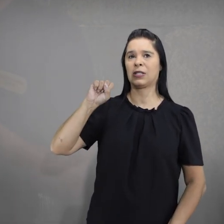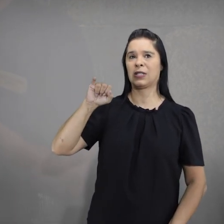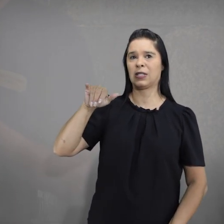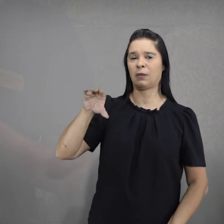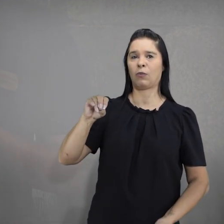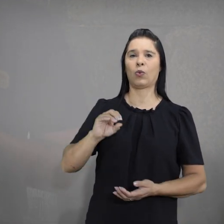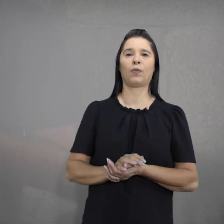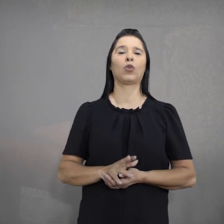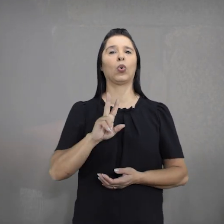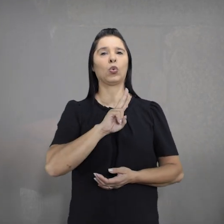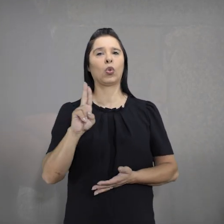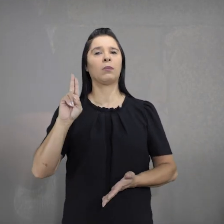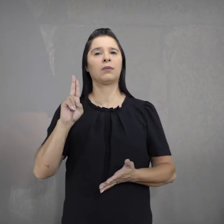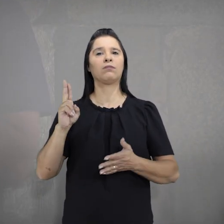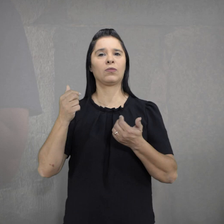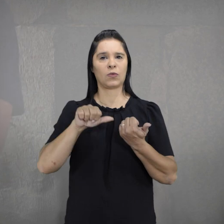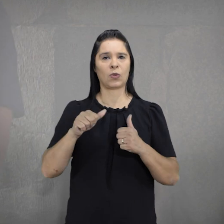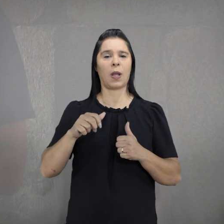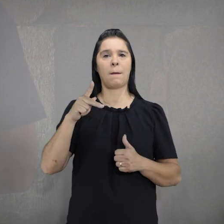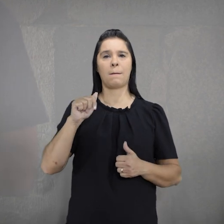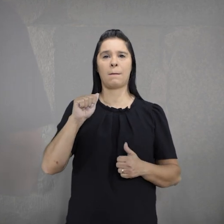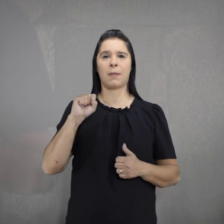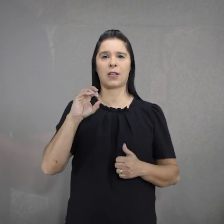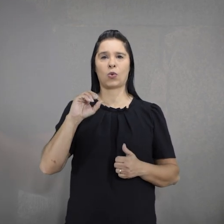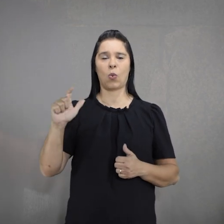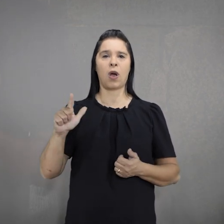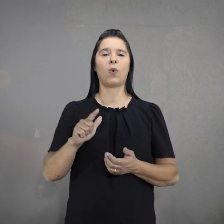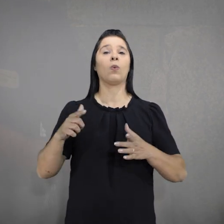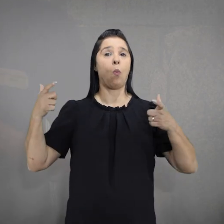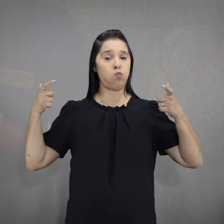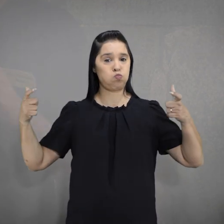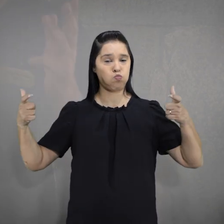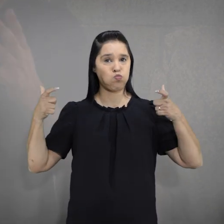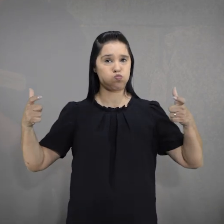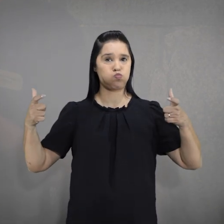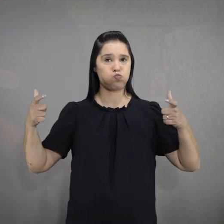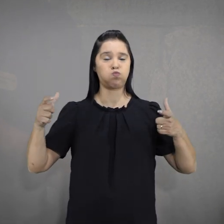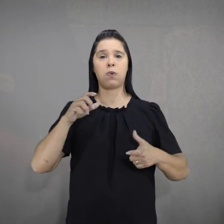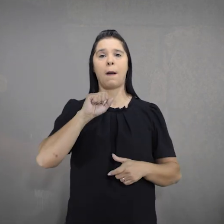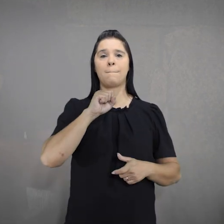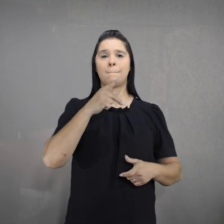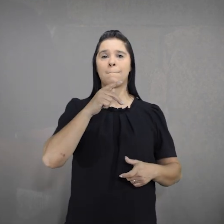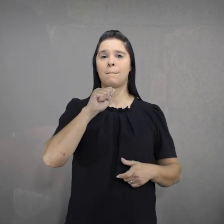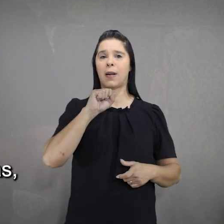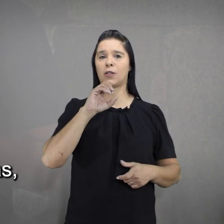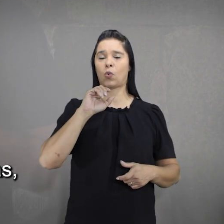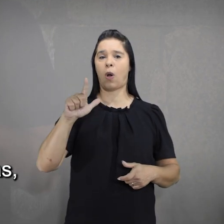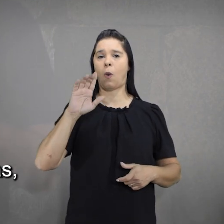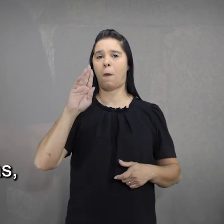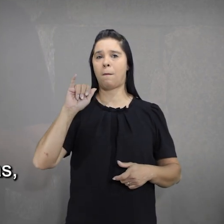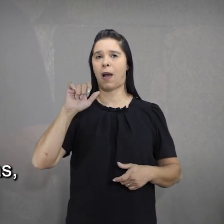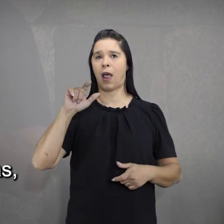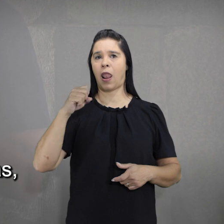mas o nome dele de batismo é o Pascoal Bailão, é o sino grande, São Pascoal Bailão.